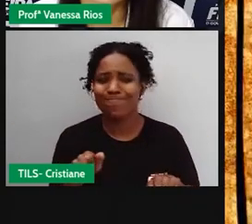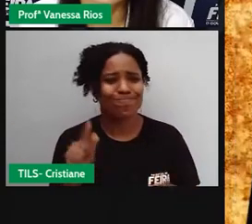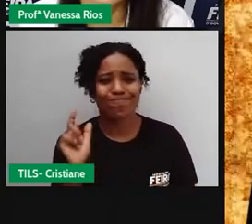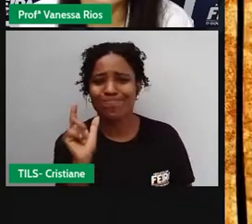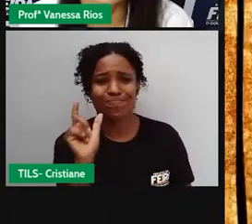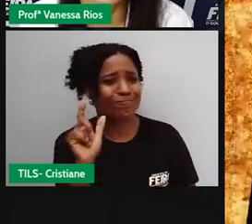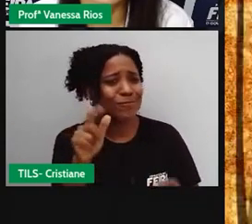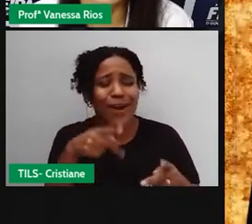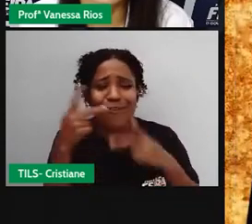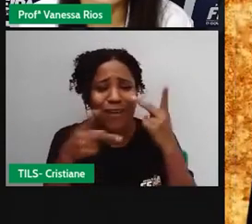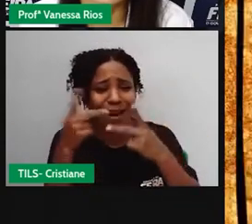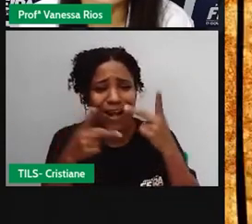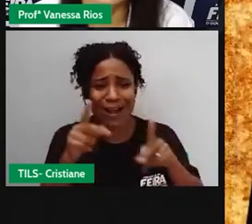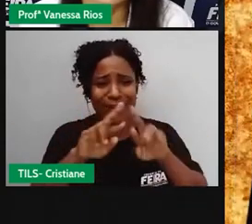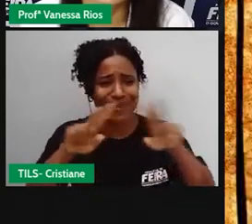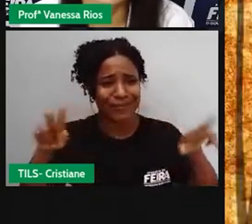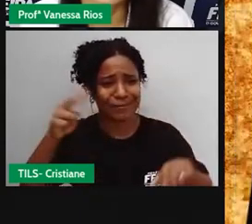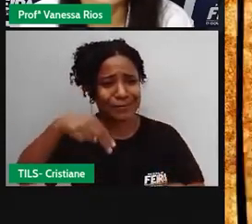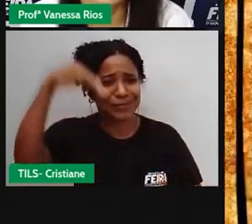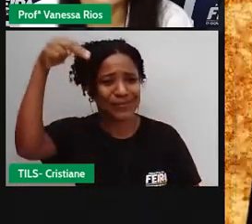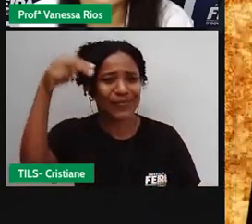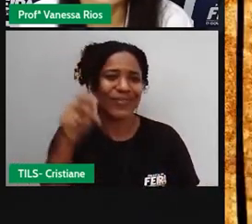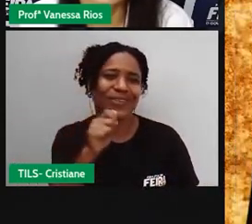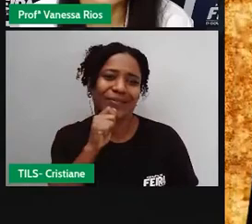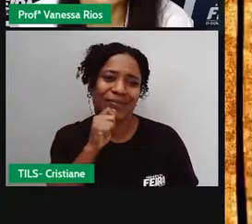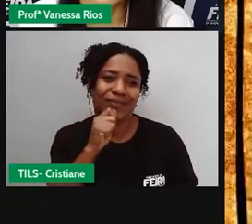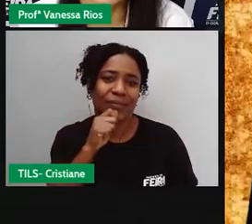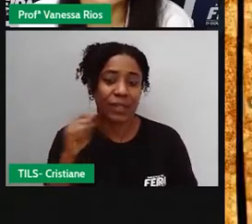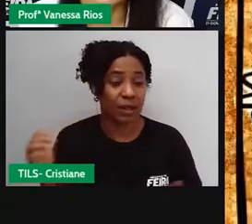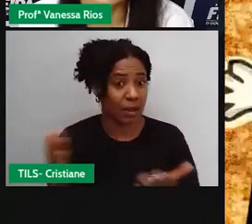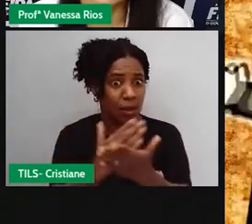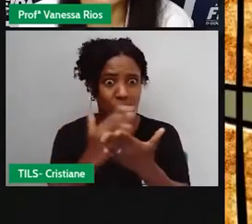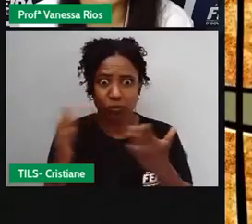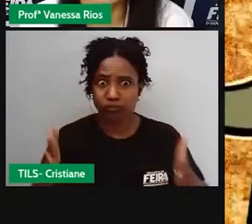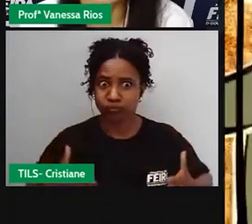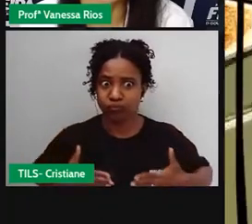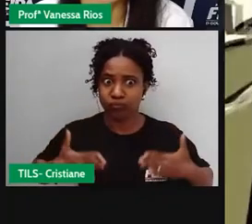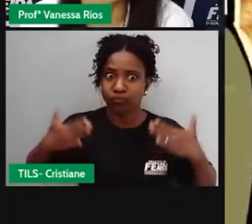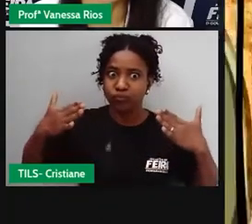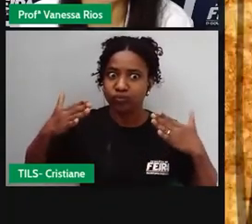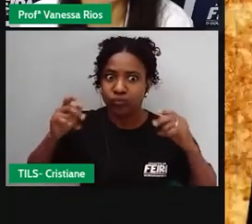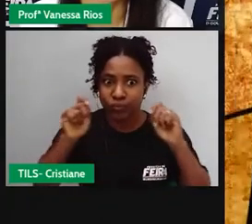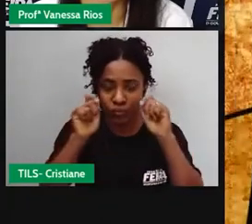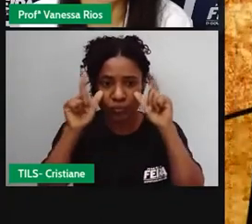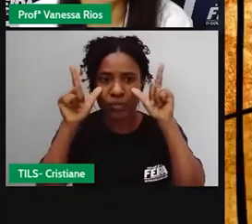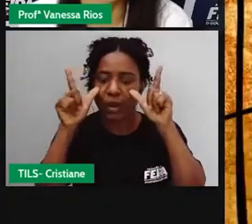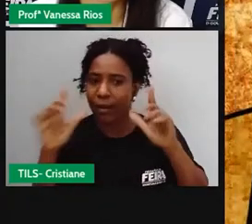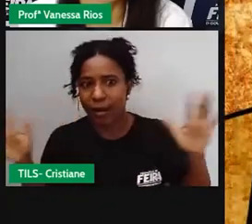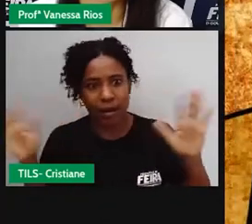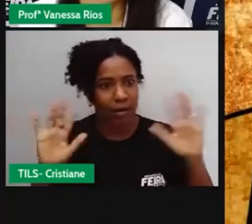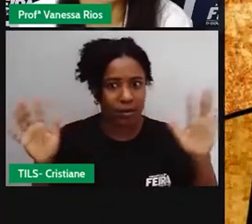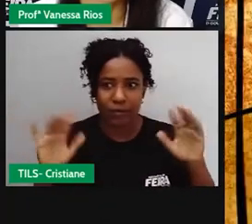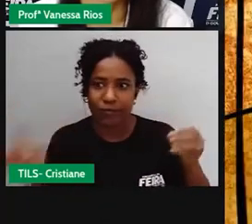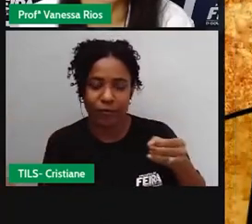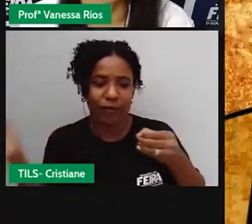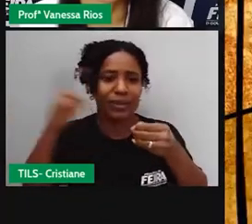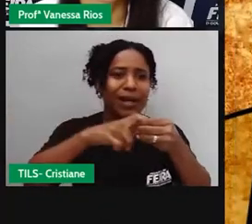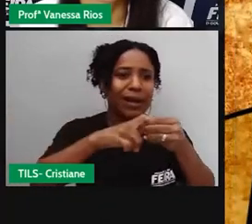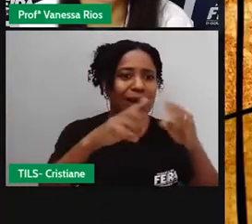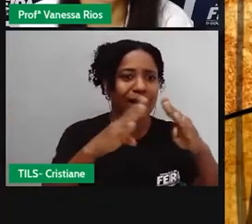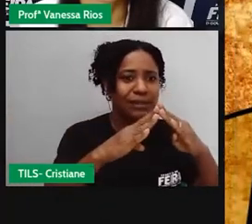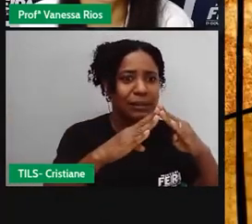nordestino. Aí teve gente que se assustou e resolveu voltar para casa. Mas cadê a casa de